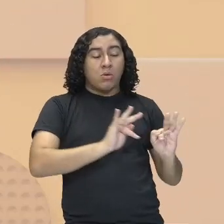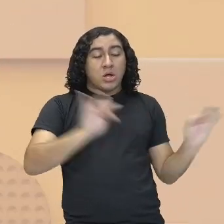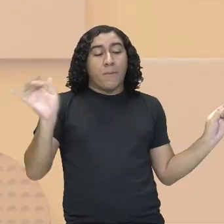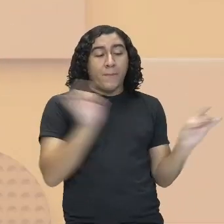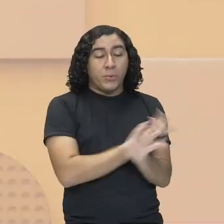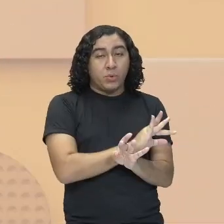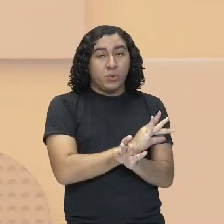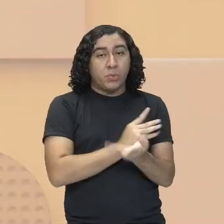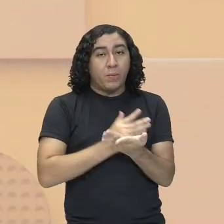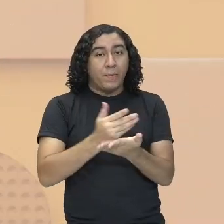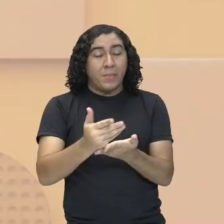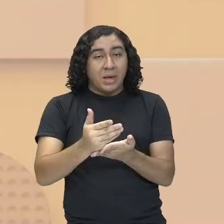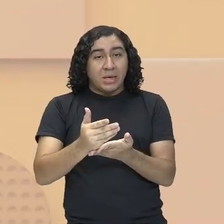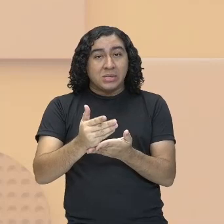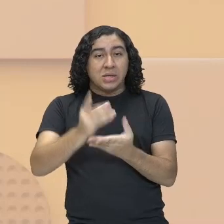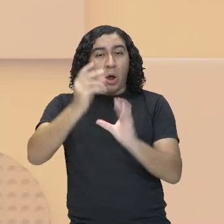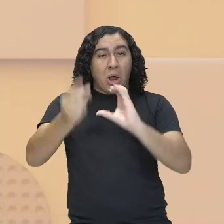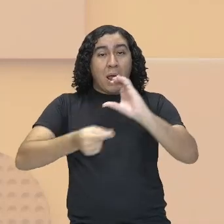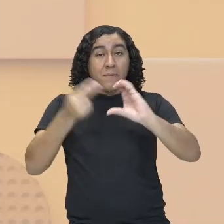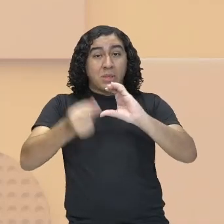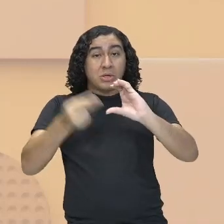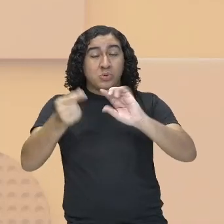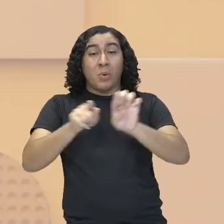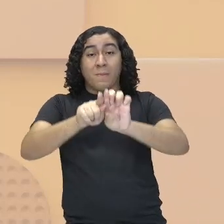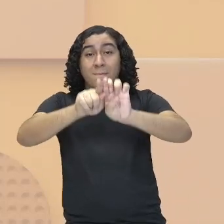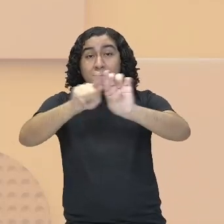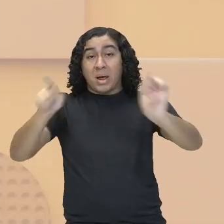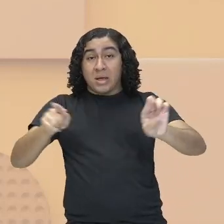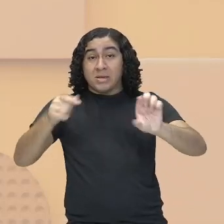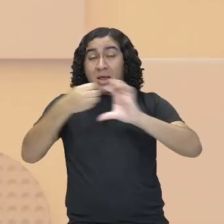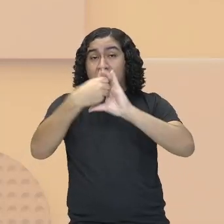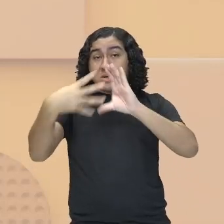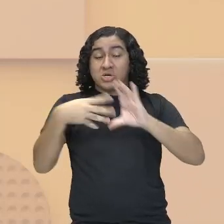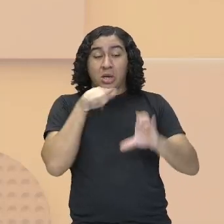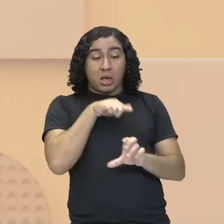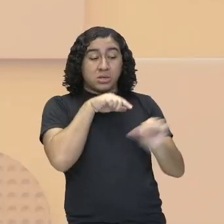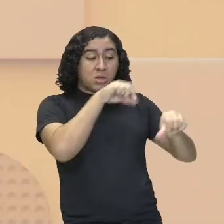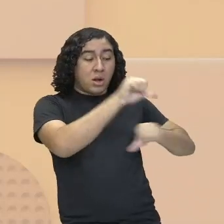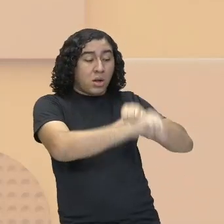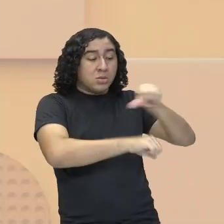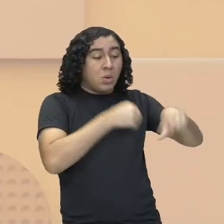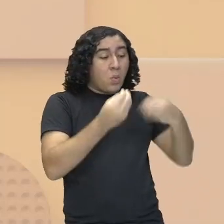capitalista, porém o que vai caracterizar esse momento de transição econômica vai ser o